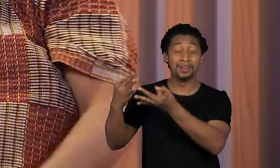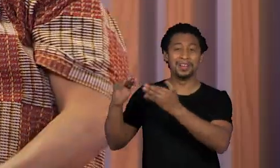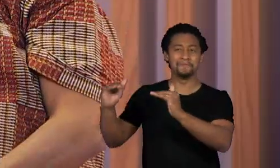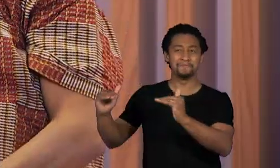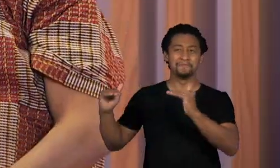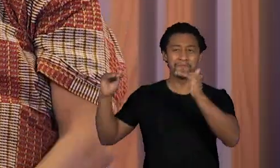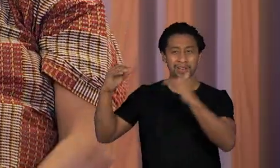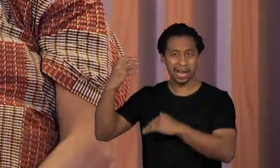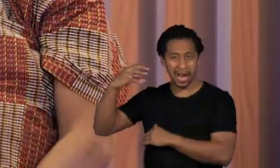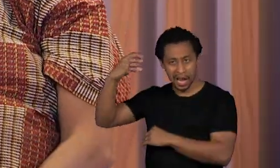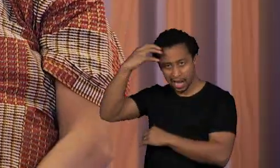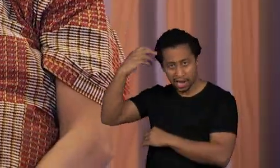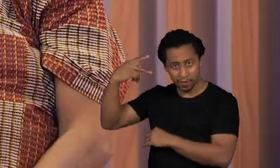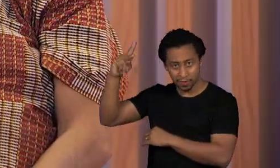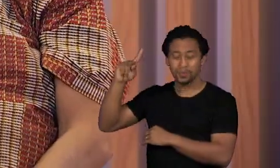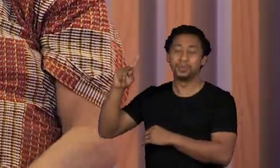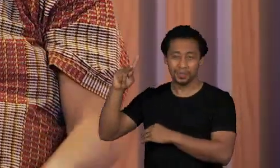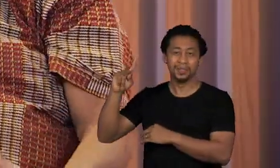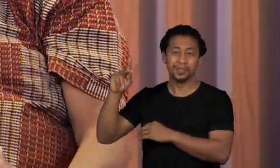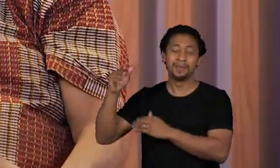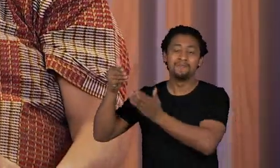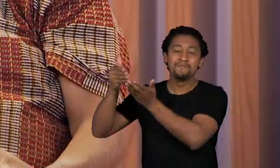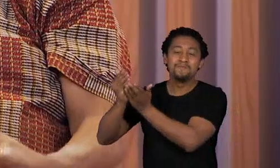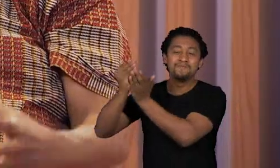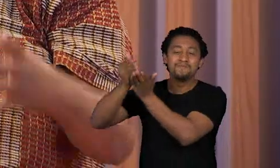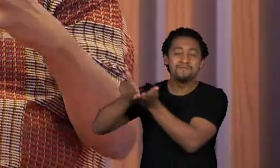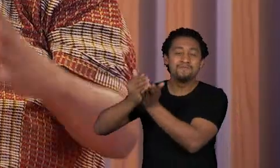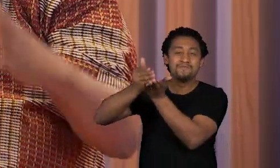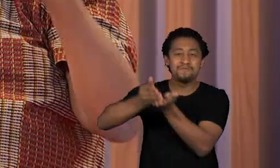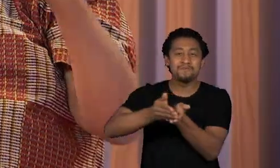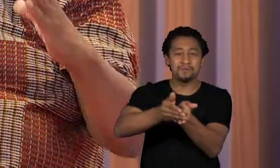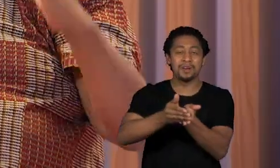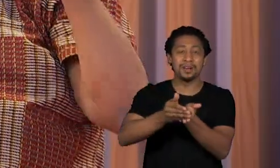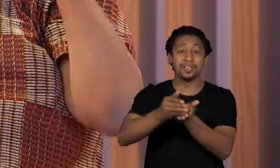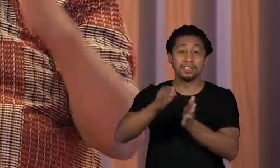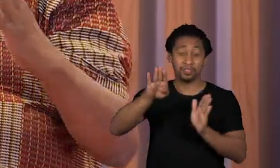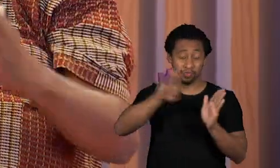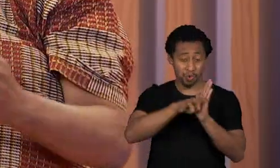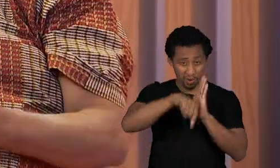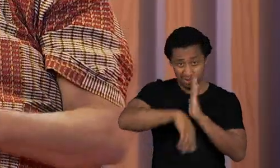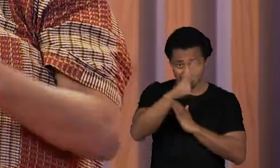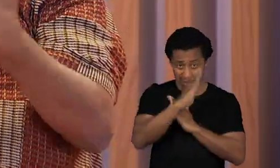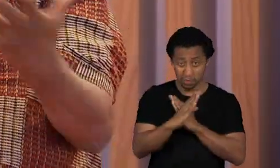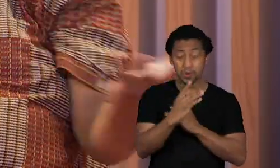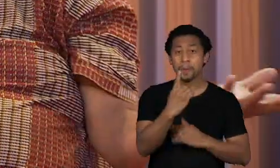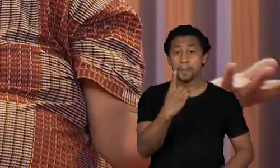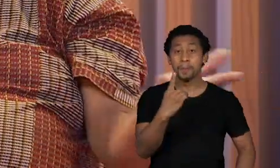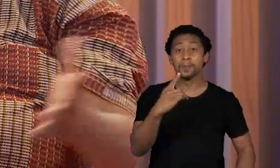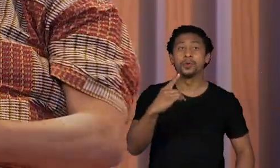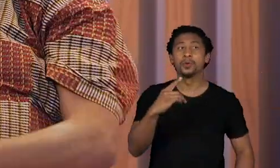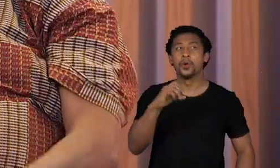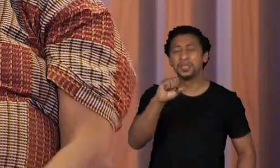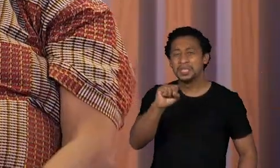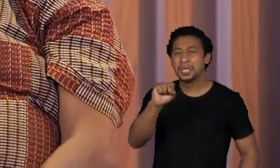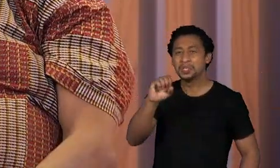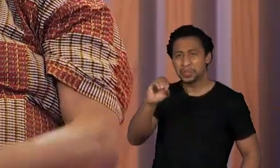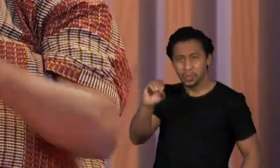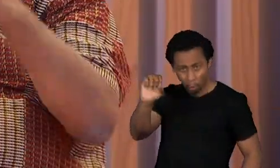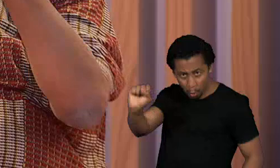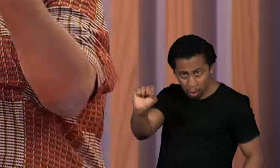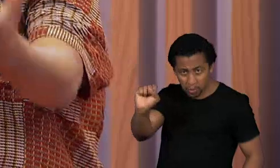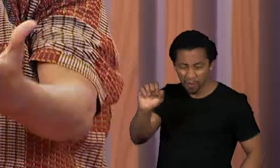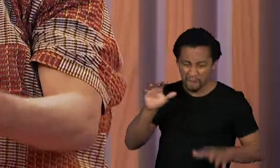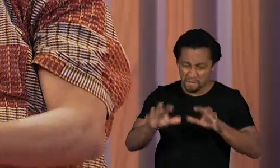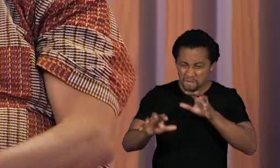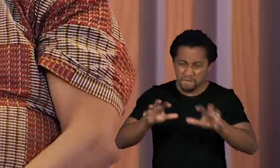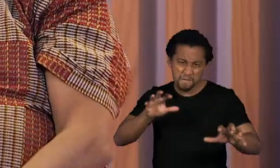em 1808, quem construiu quer que a gente só se lembre daquilo que é ensinado, daquilo que